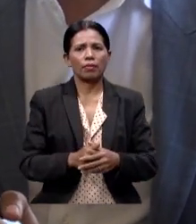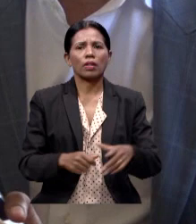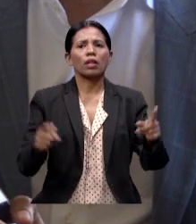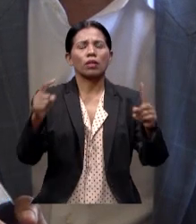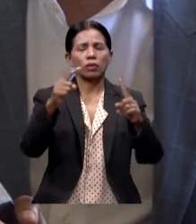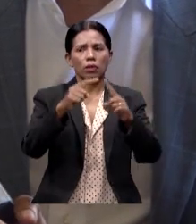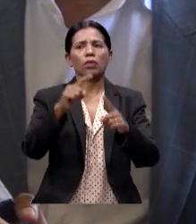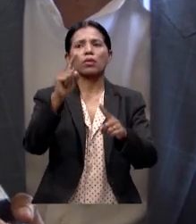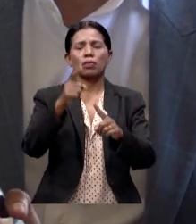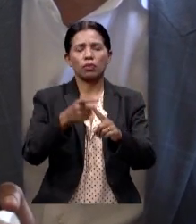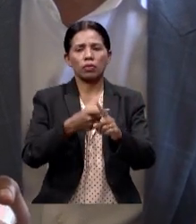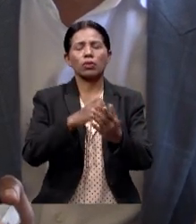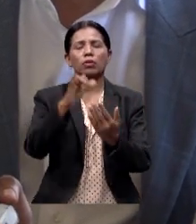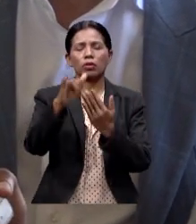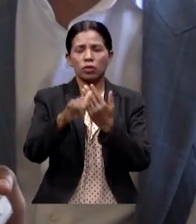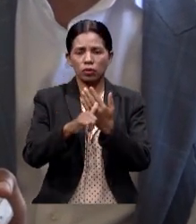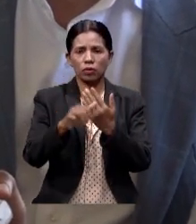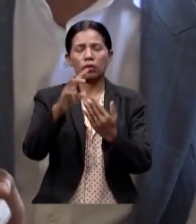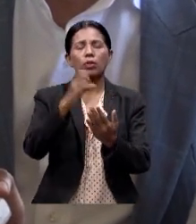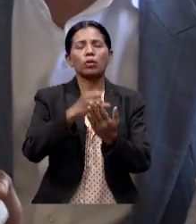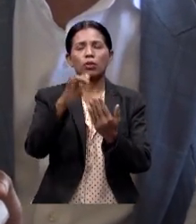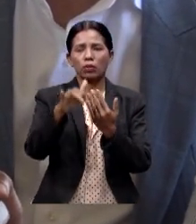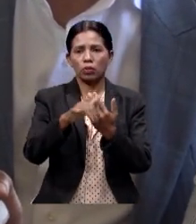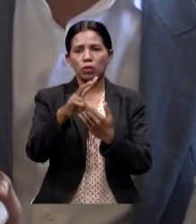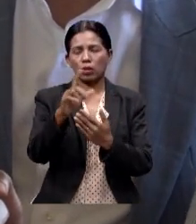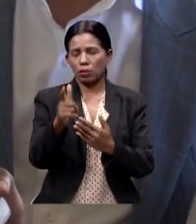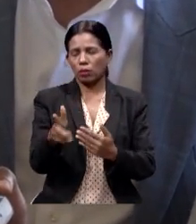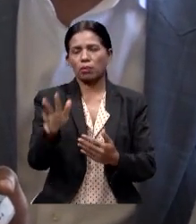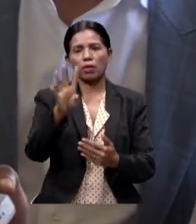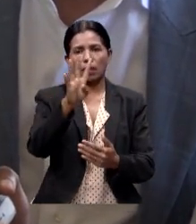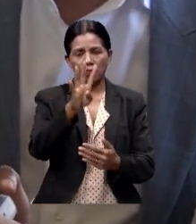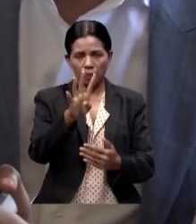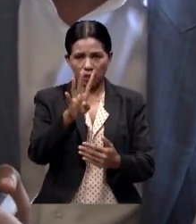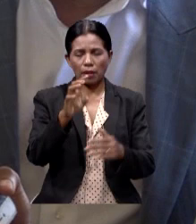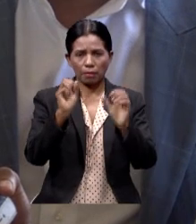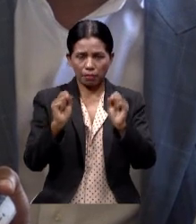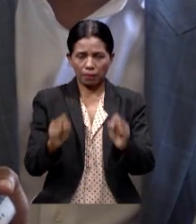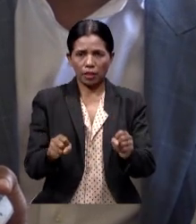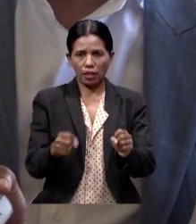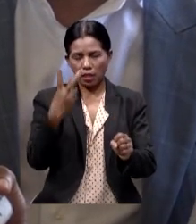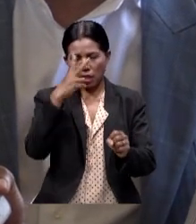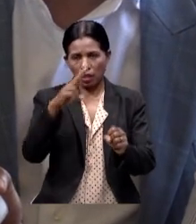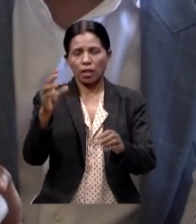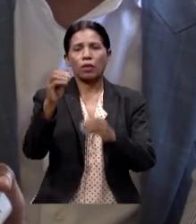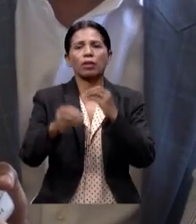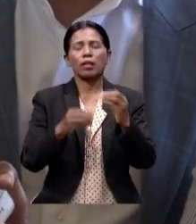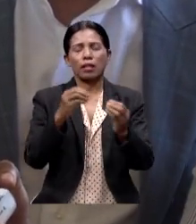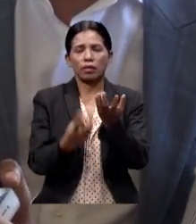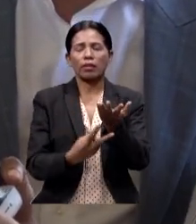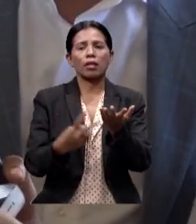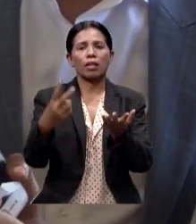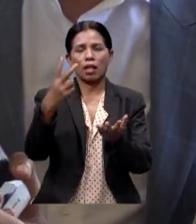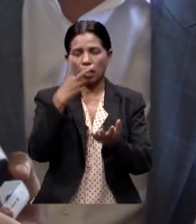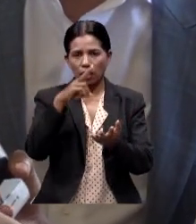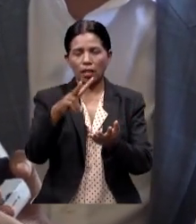tocar Fulan junho, julho 2024, a Nebel Halo avaliação e